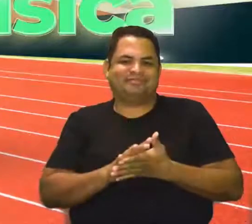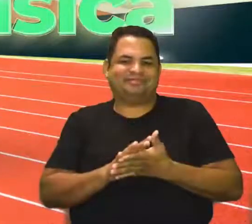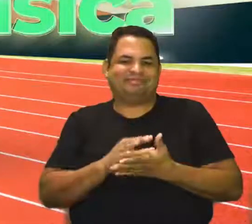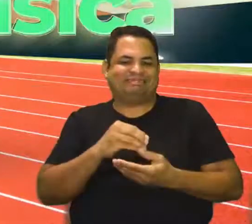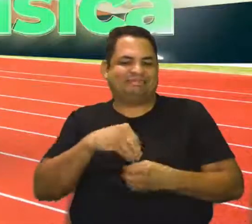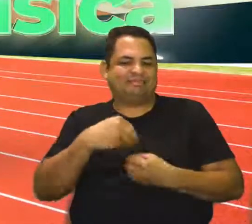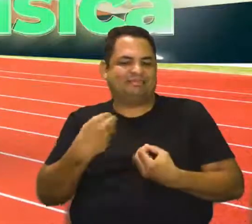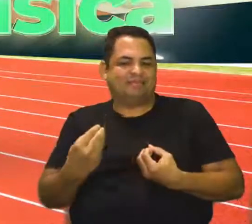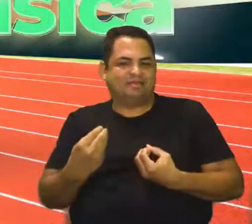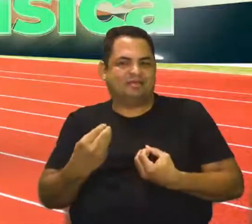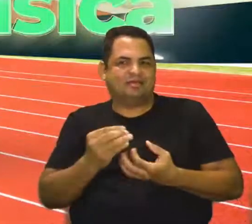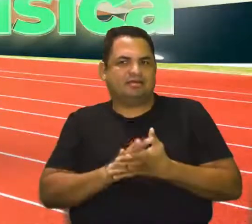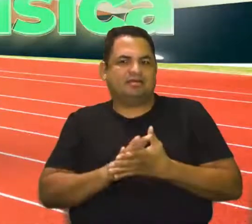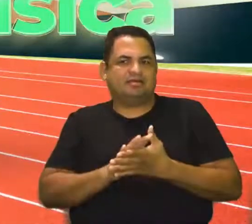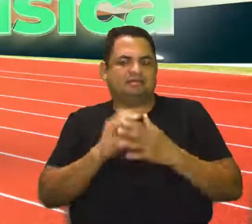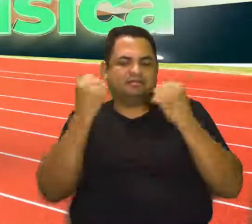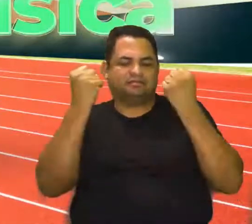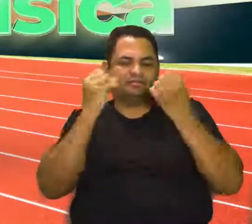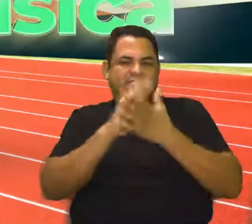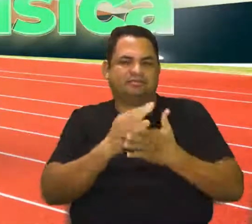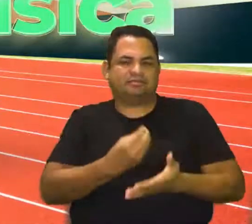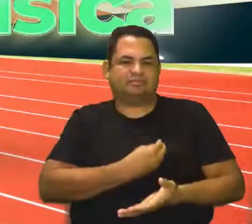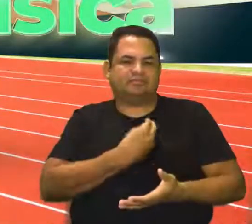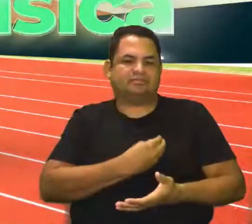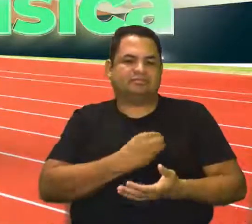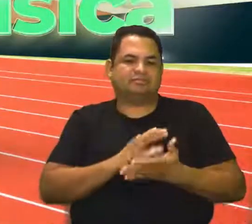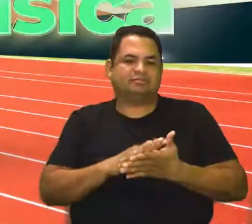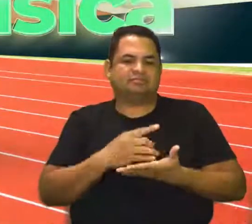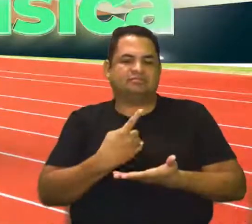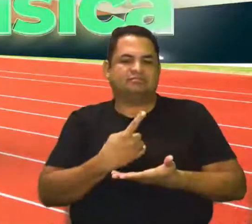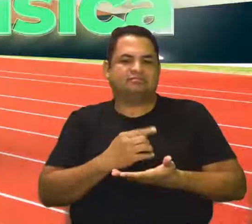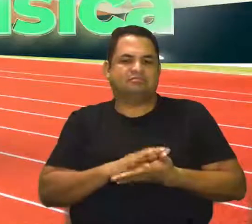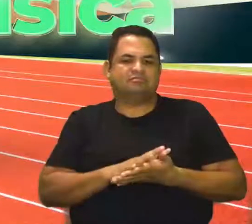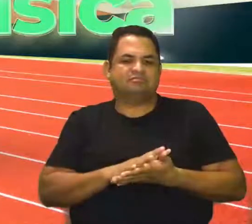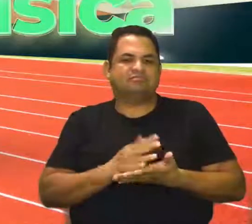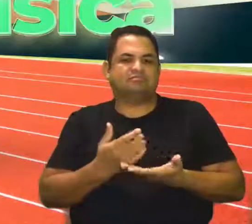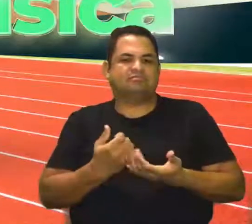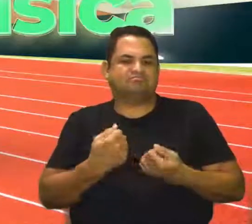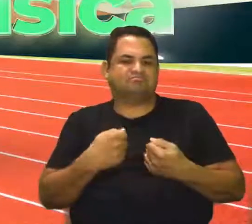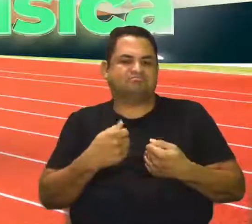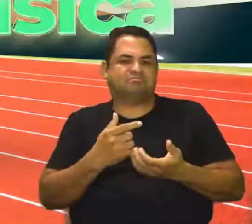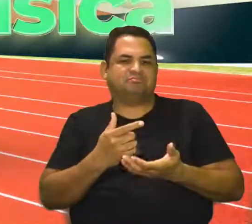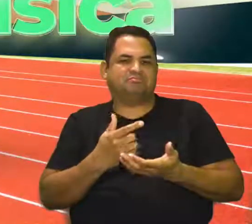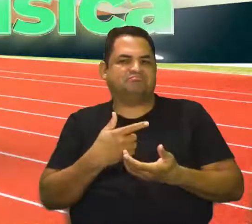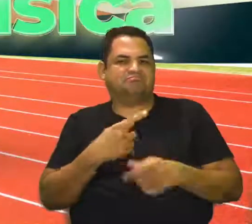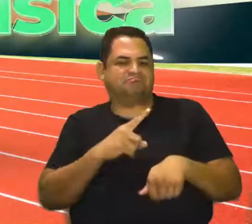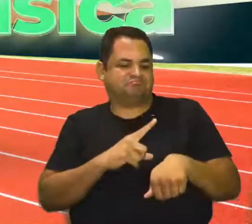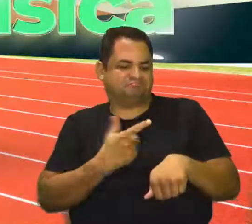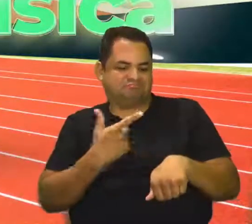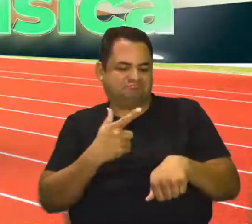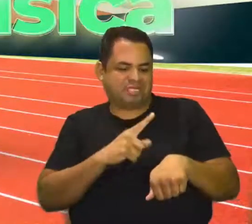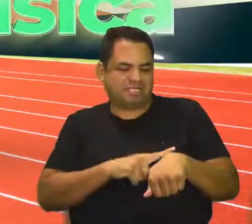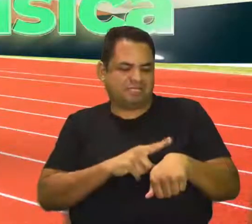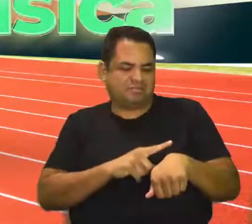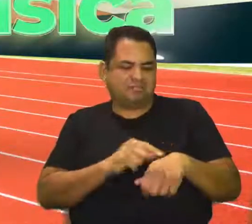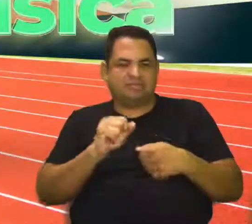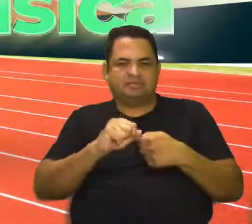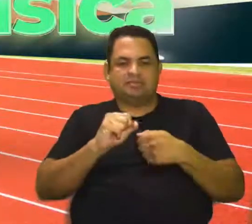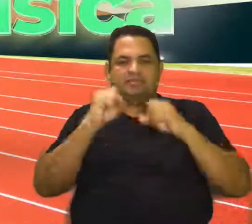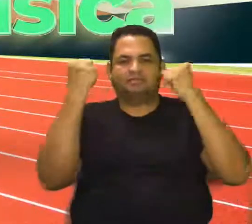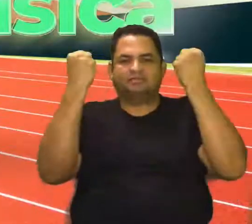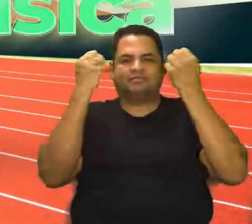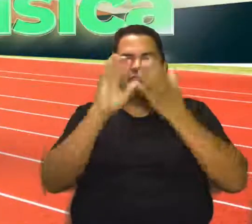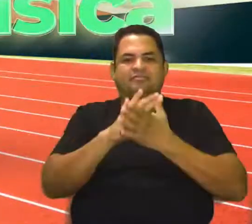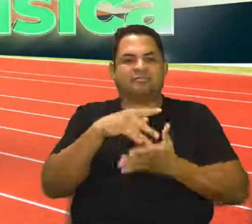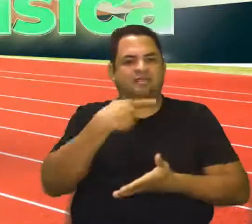tirar a atividade física da minha vida? Dá para eu dizer que eu não tenho tempo para fazer atividade física? E eu digo isso para mim, eu